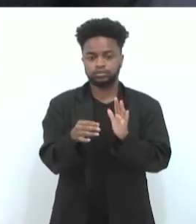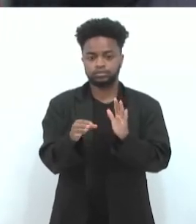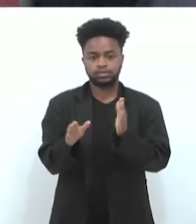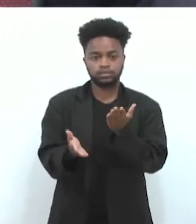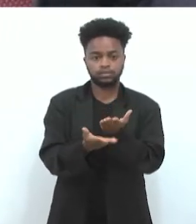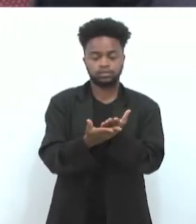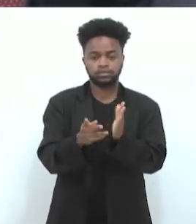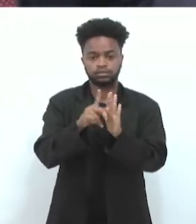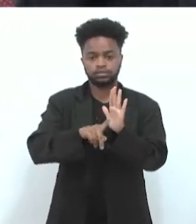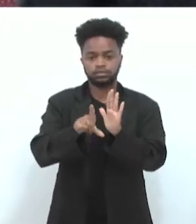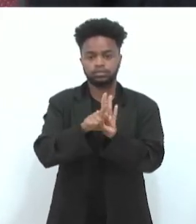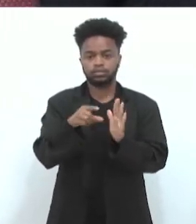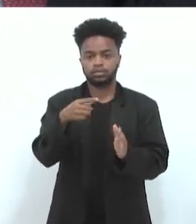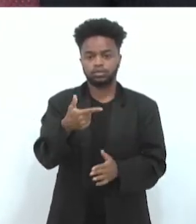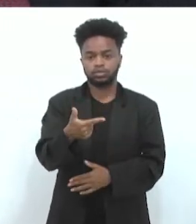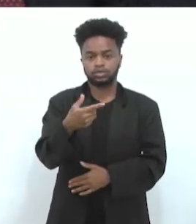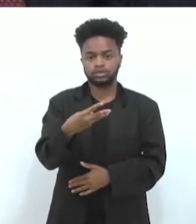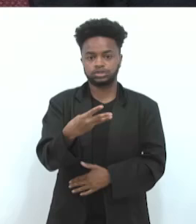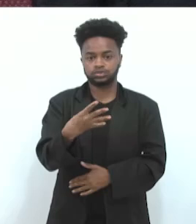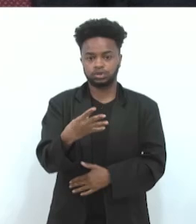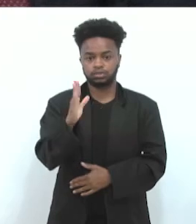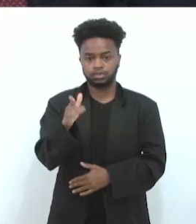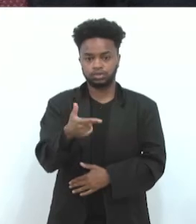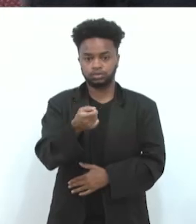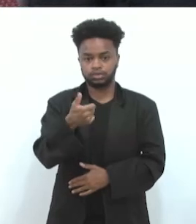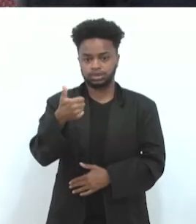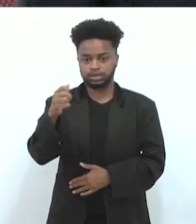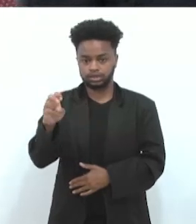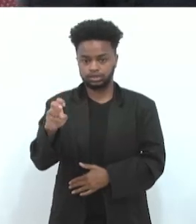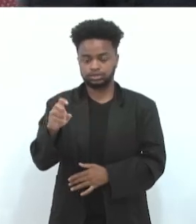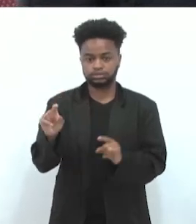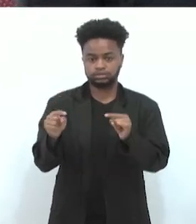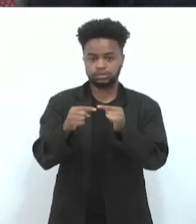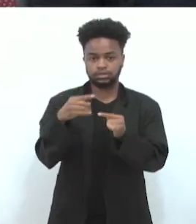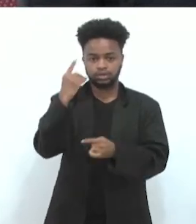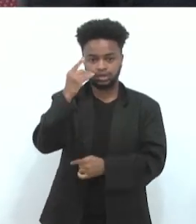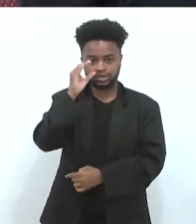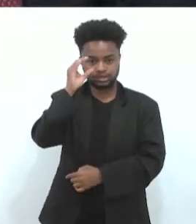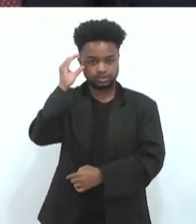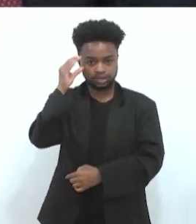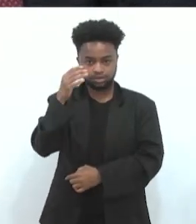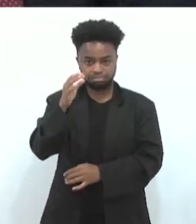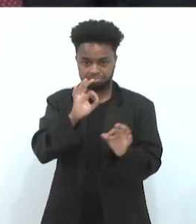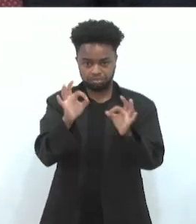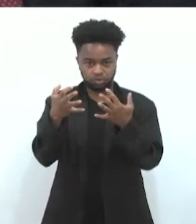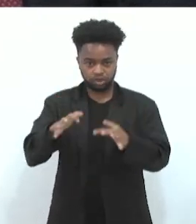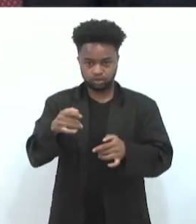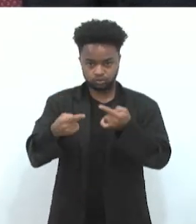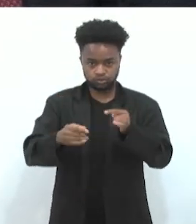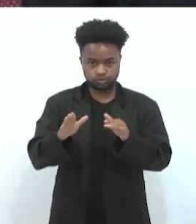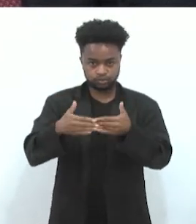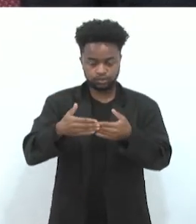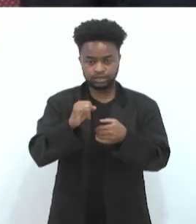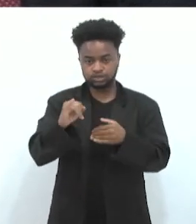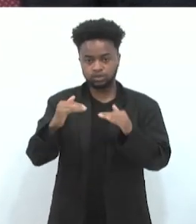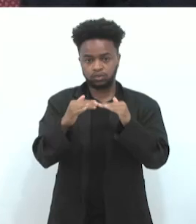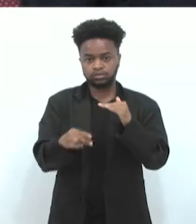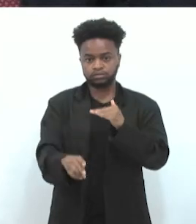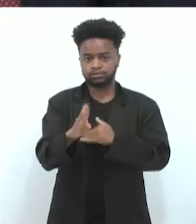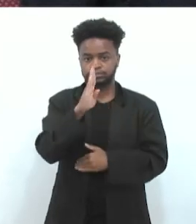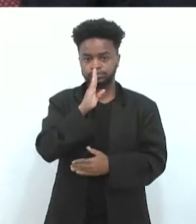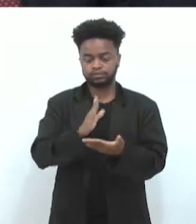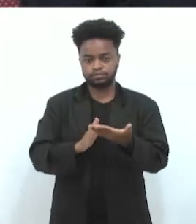lei 234 de 2015, conforme o entendimento da deputada Célia. Não havendo quem queira discutir, encerrada a discussão, em votação, os senhores que aprovam permaneçam como